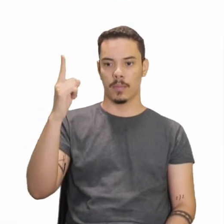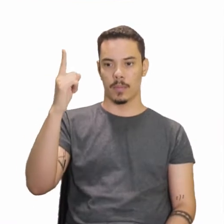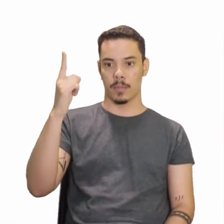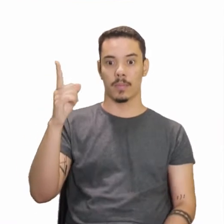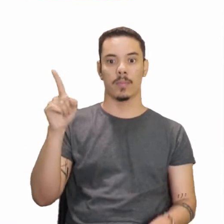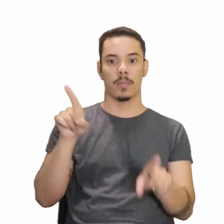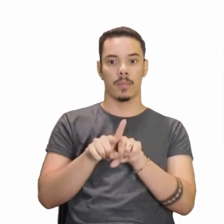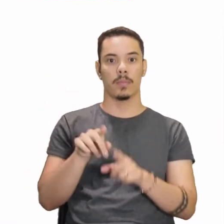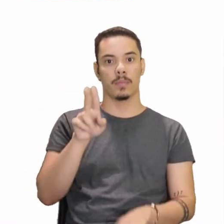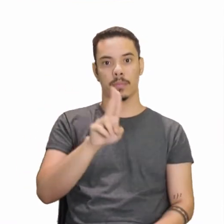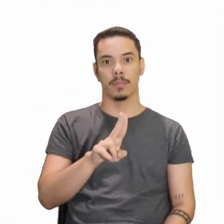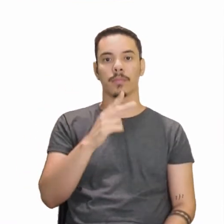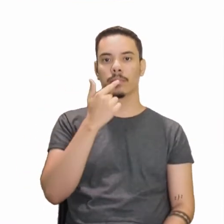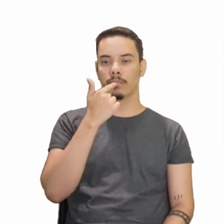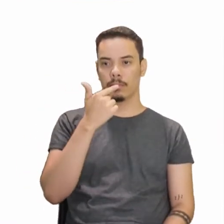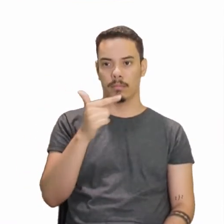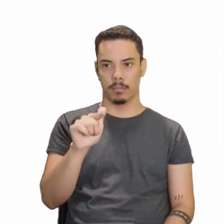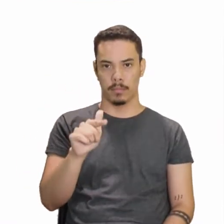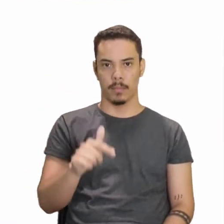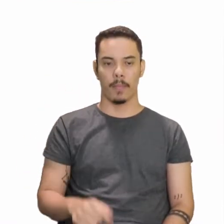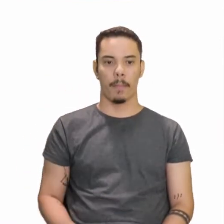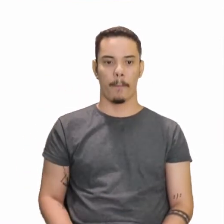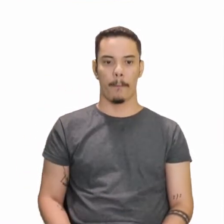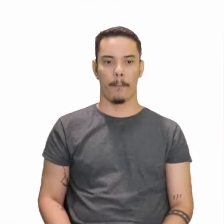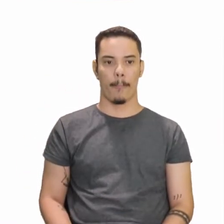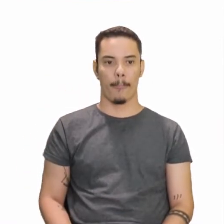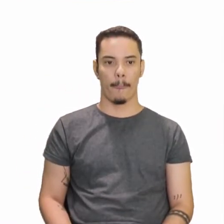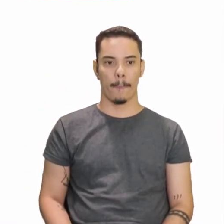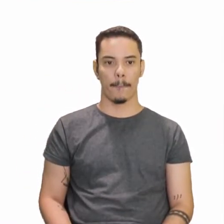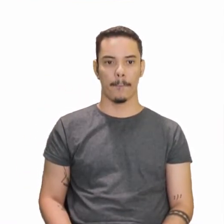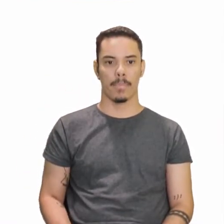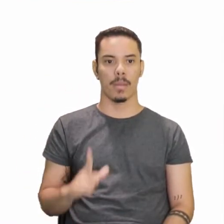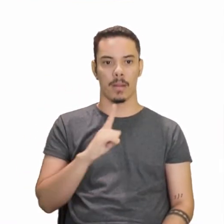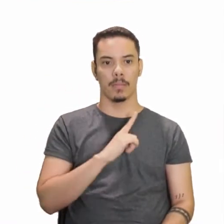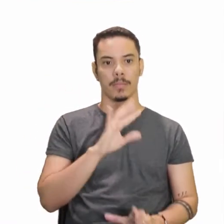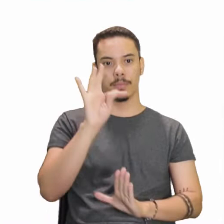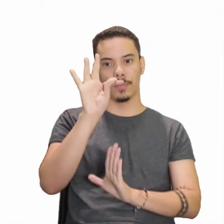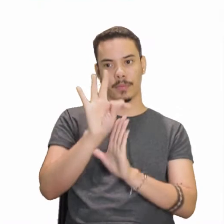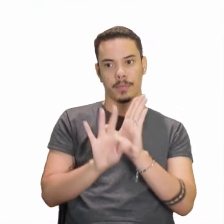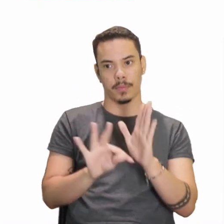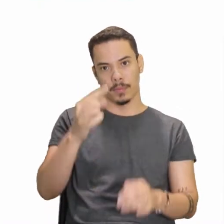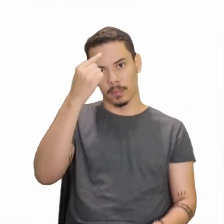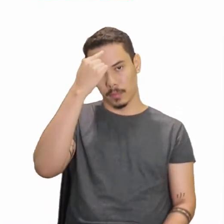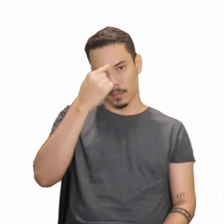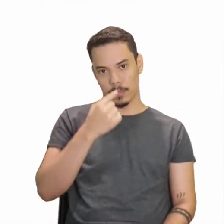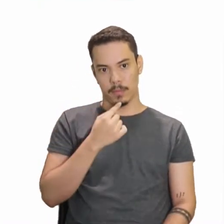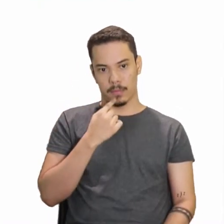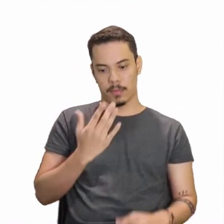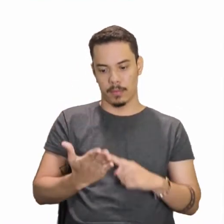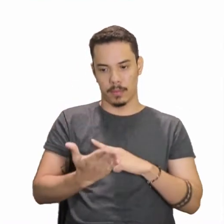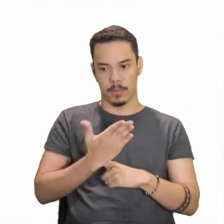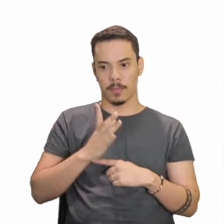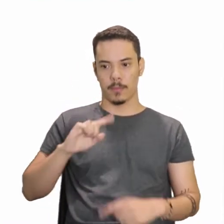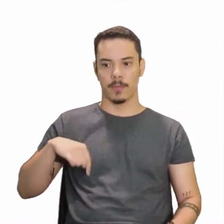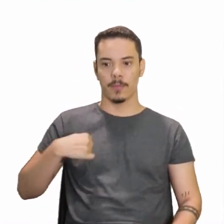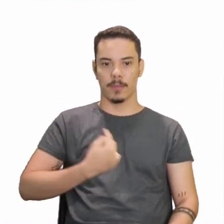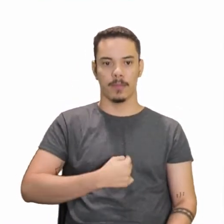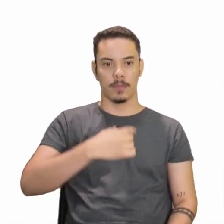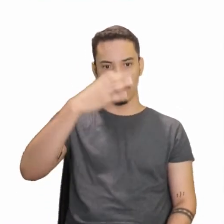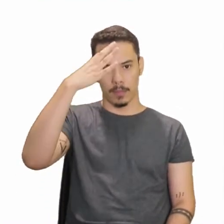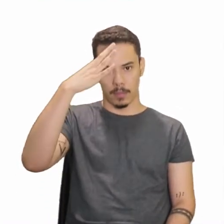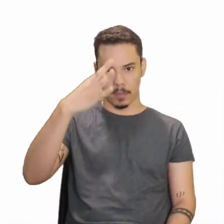E aí que foi usado como língua, né? E aqui nós temos o nosso texto imagético para auxiliar na compreensão do início